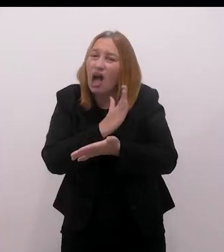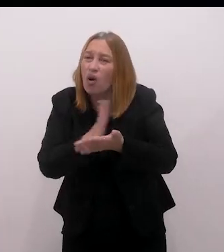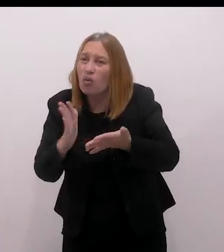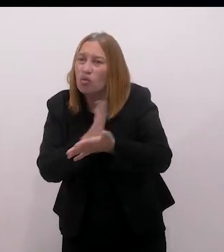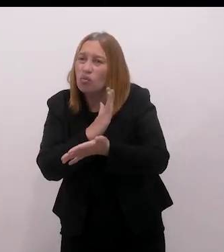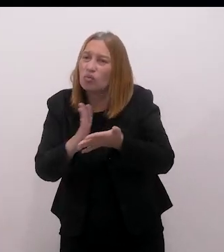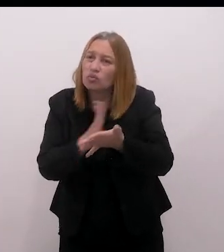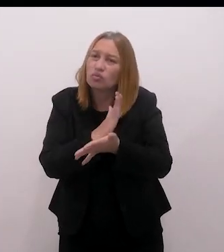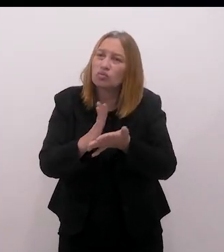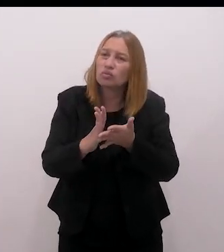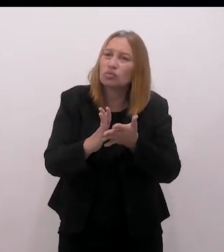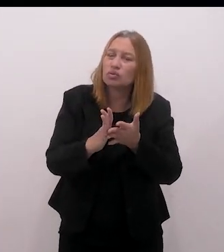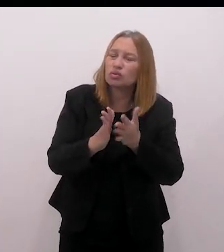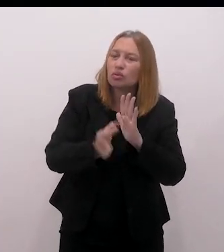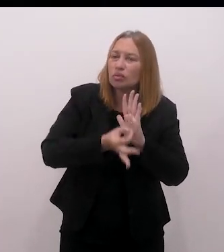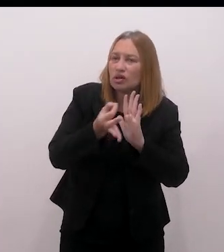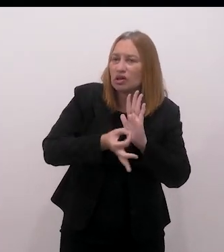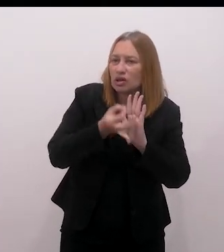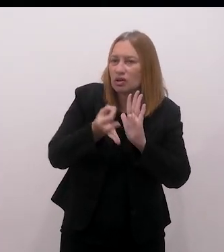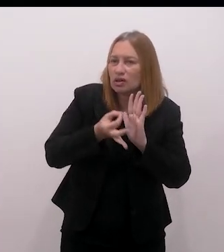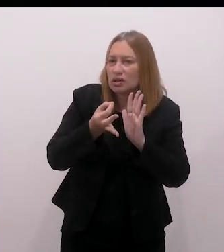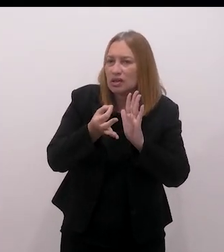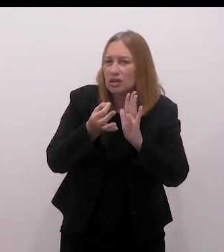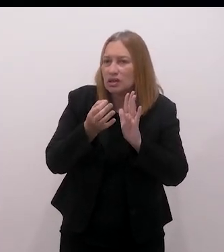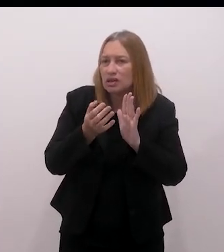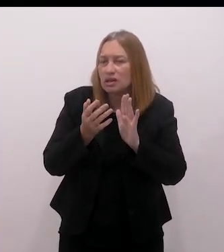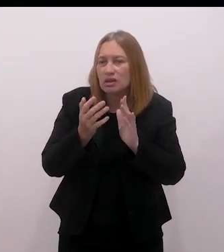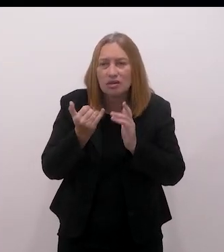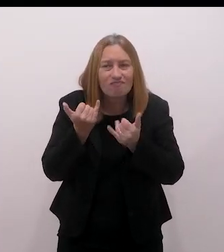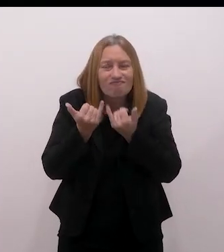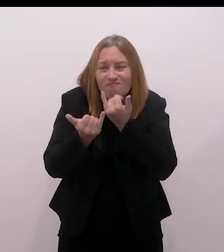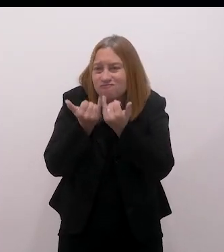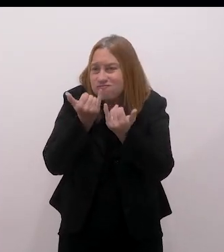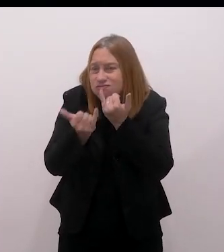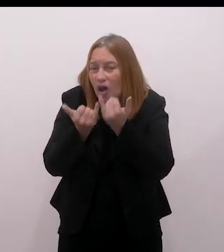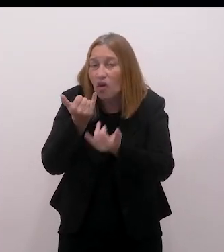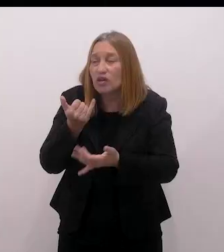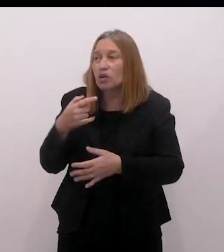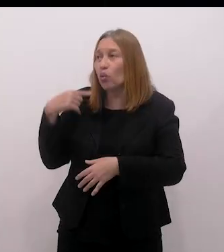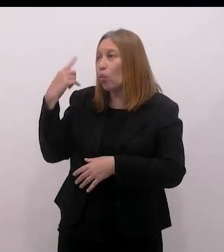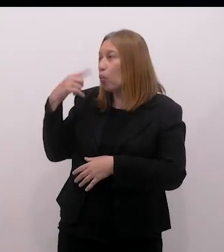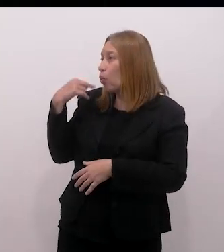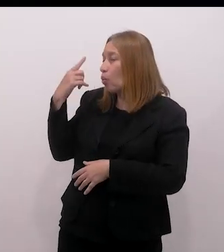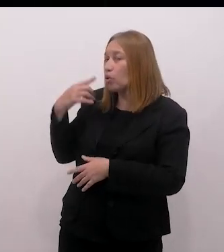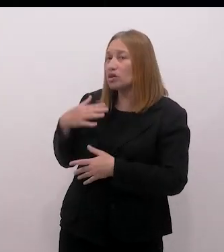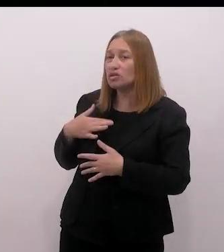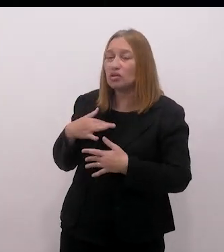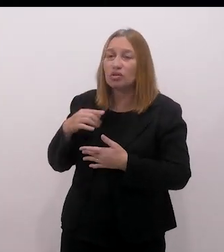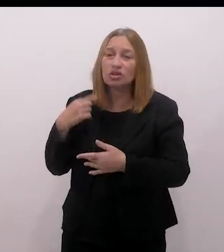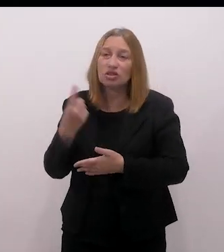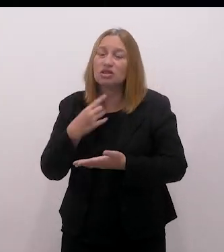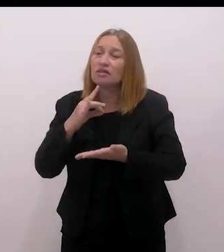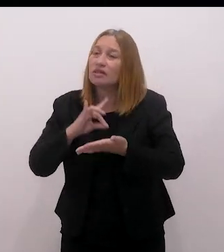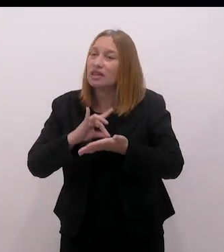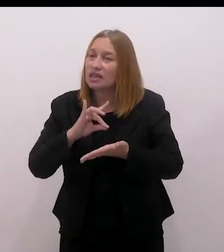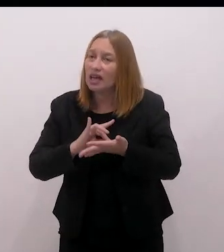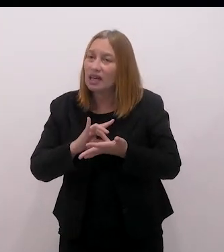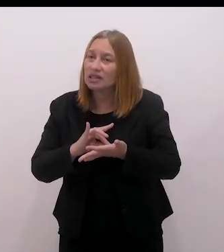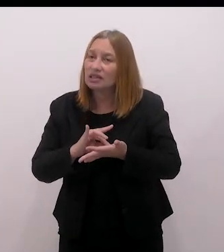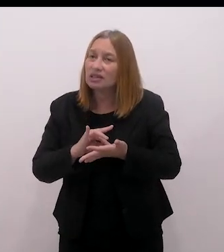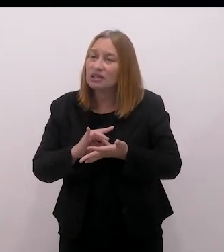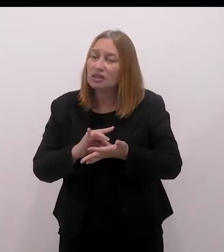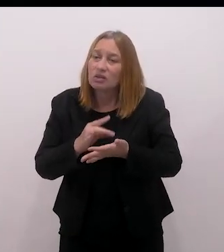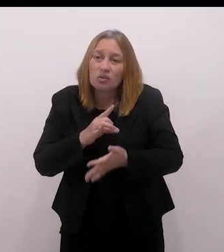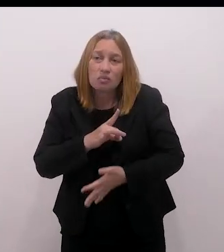muito parecidas. Algumas falas eram clichês de todas nós. E eu pensei, que loucura, né? Porque somos,